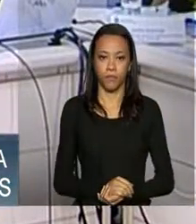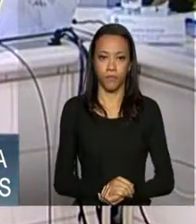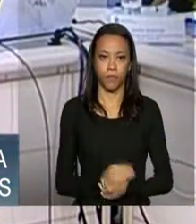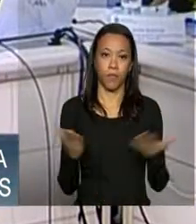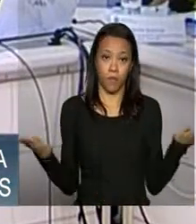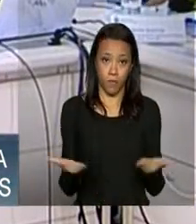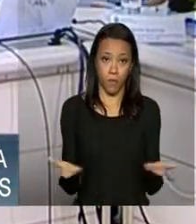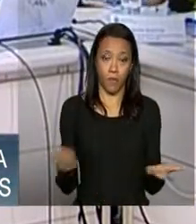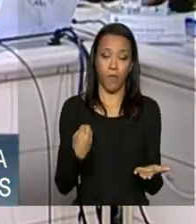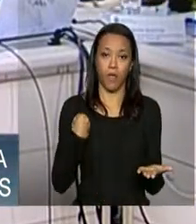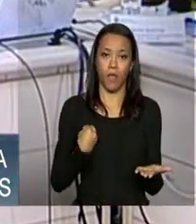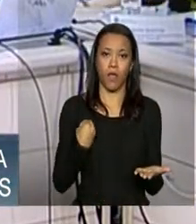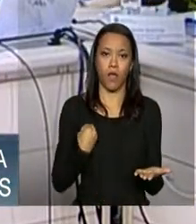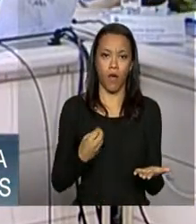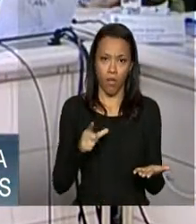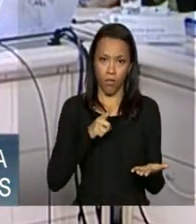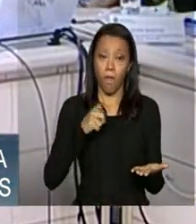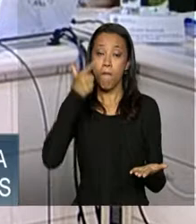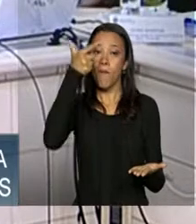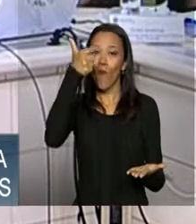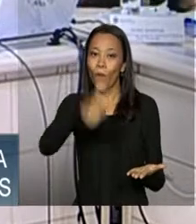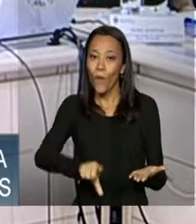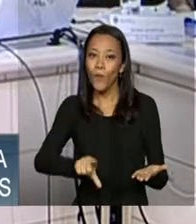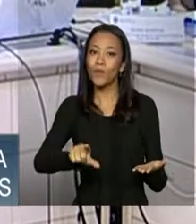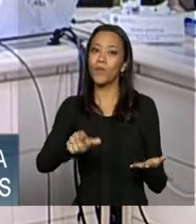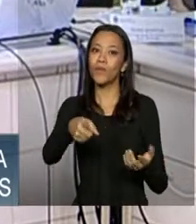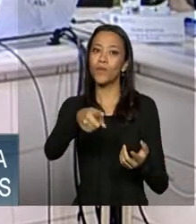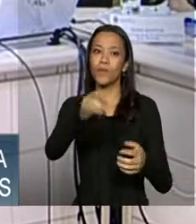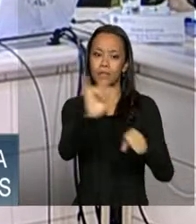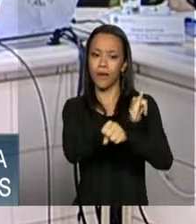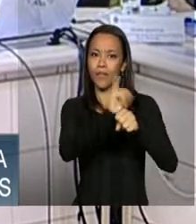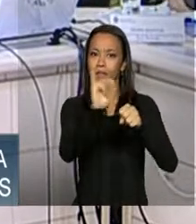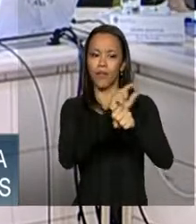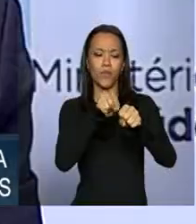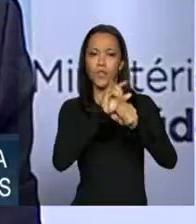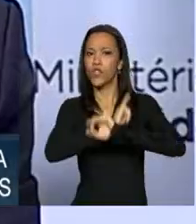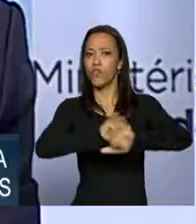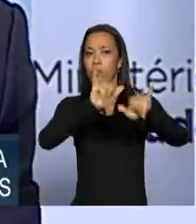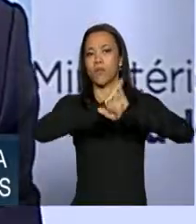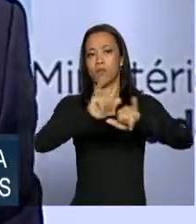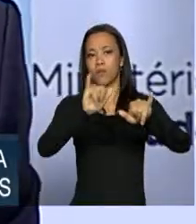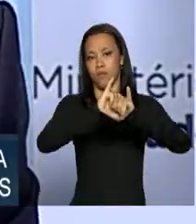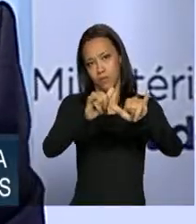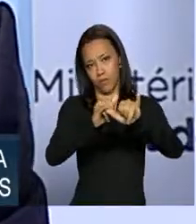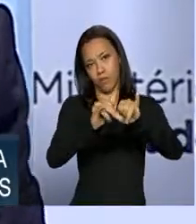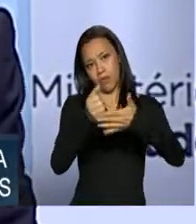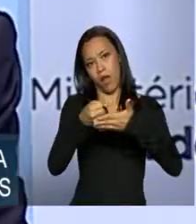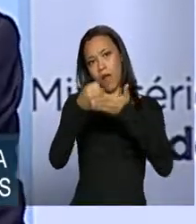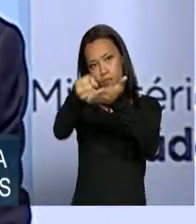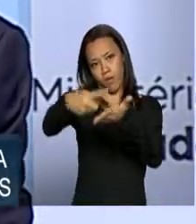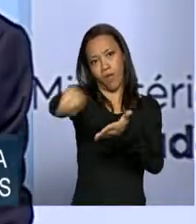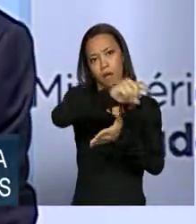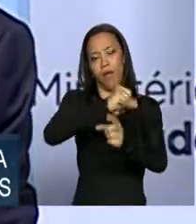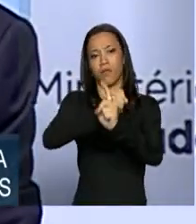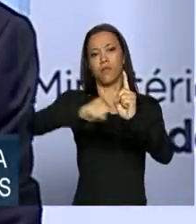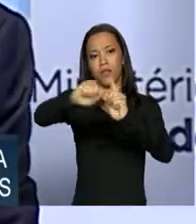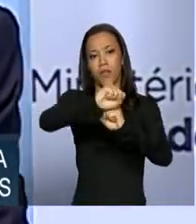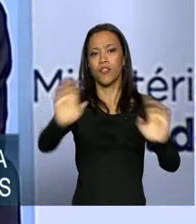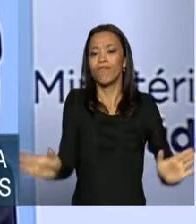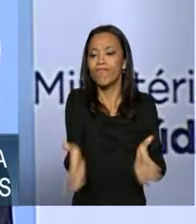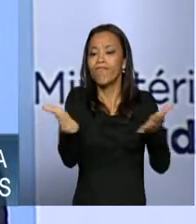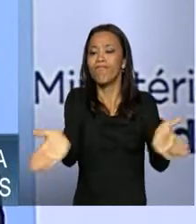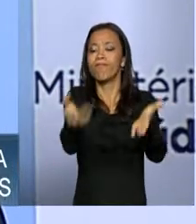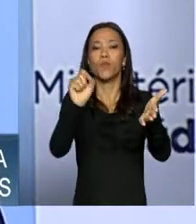agora, então, nós vamos ter, na verdade, mais um canal de comunicação importante com a sociedade, no sentido de estimular